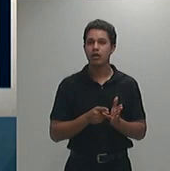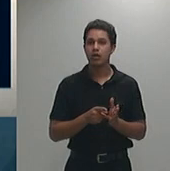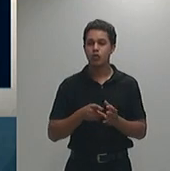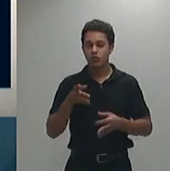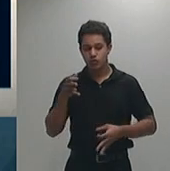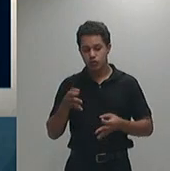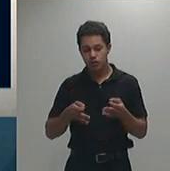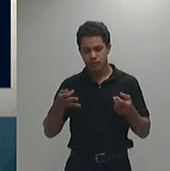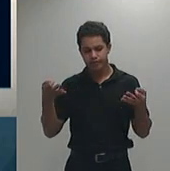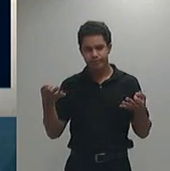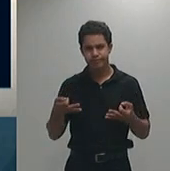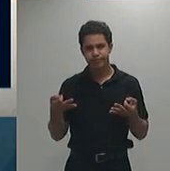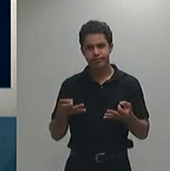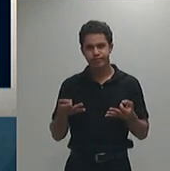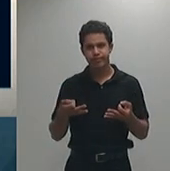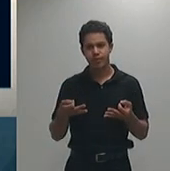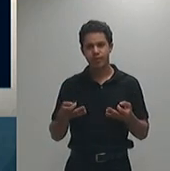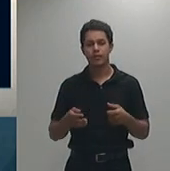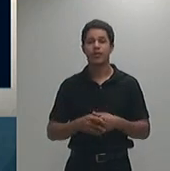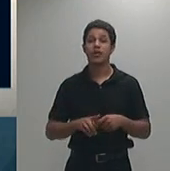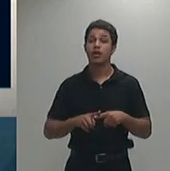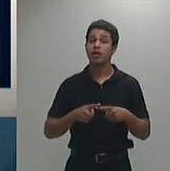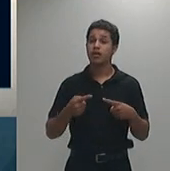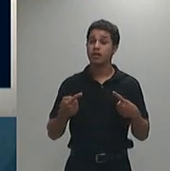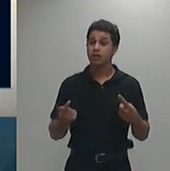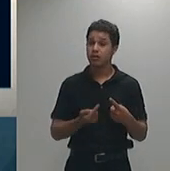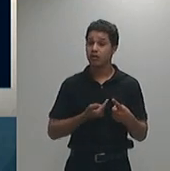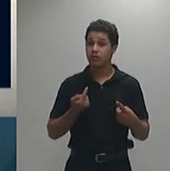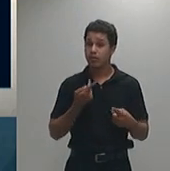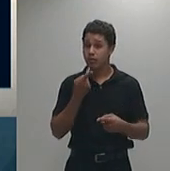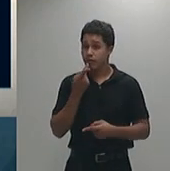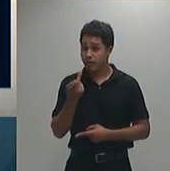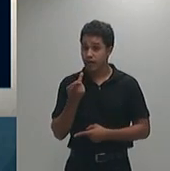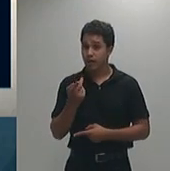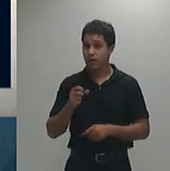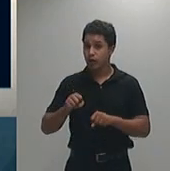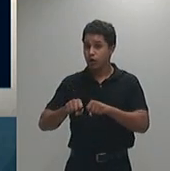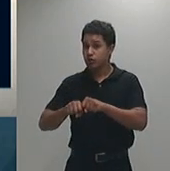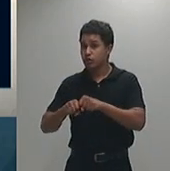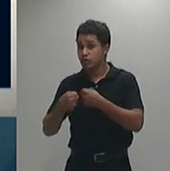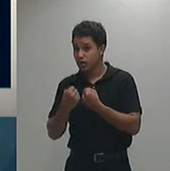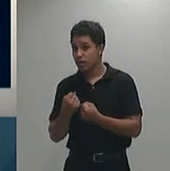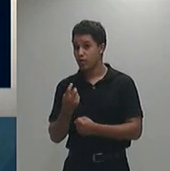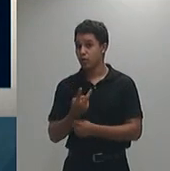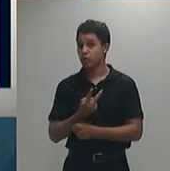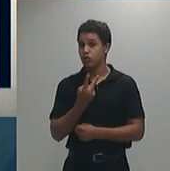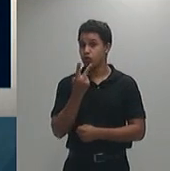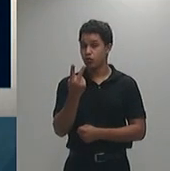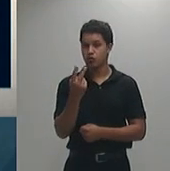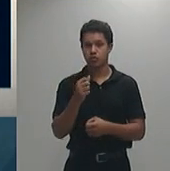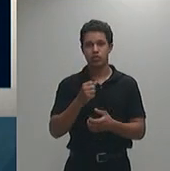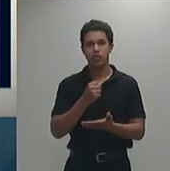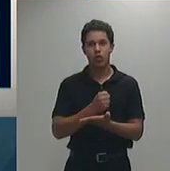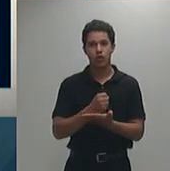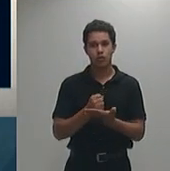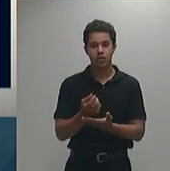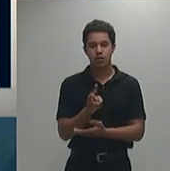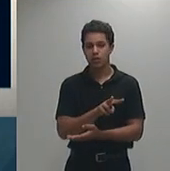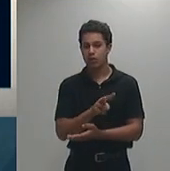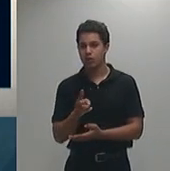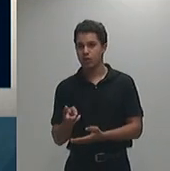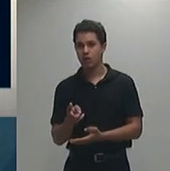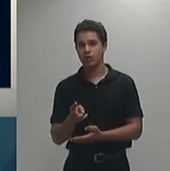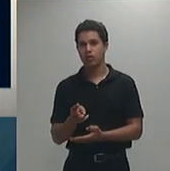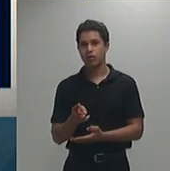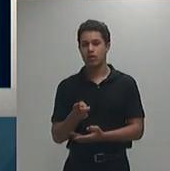perfeito bom então vamos falar aqui de uma quebra unilateral de contrato é contrato